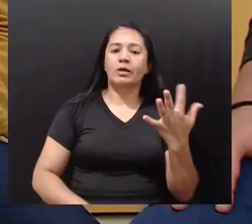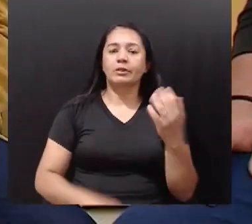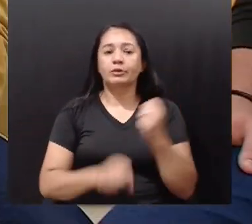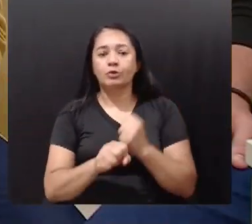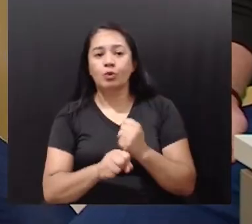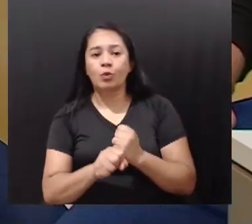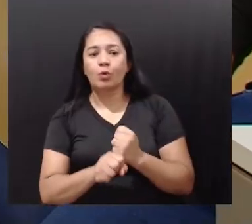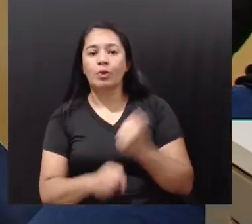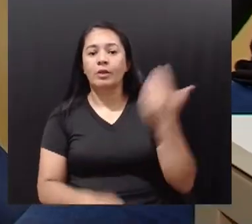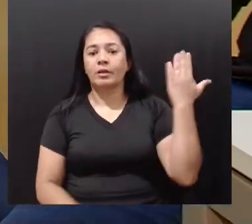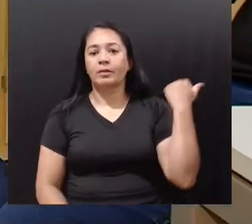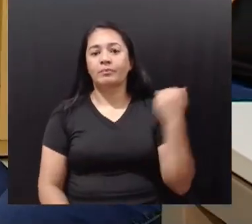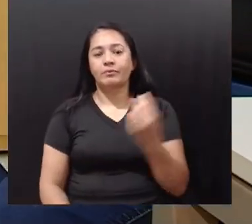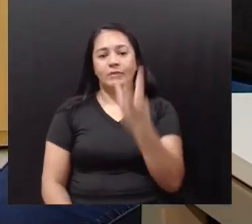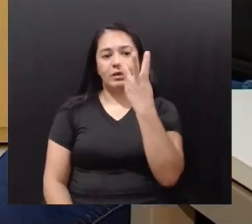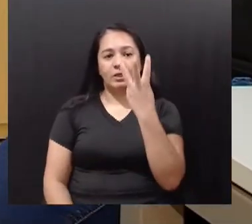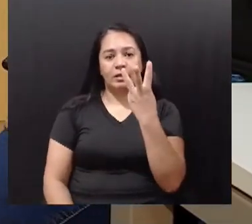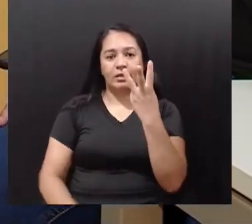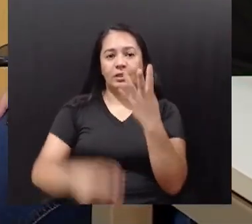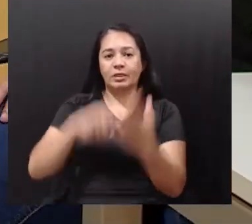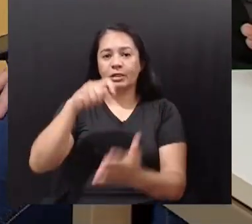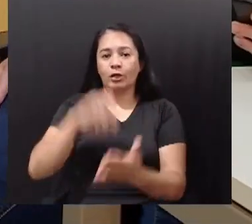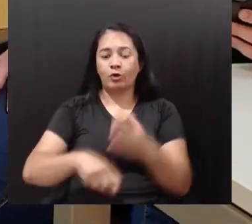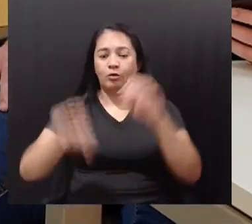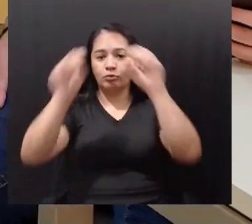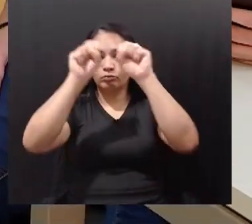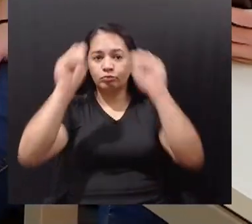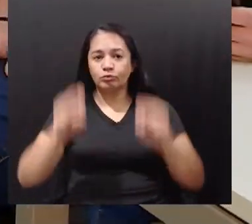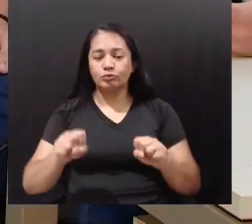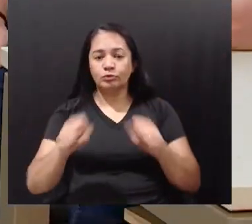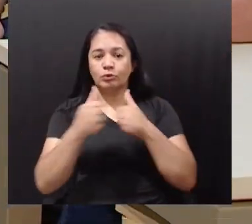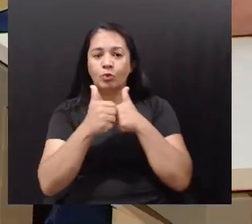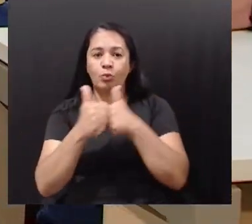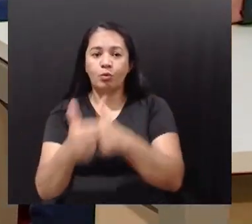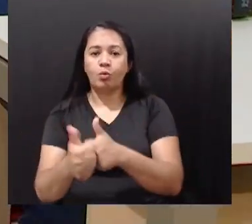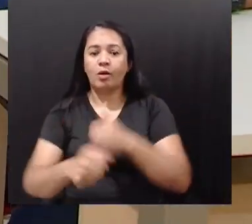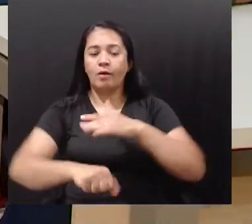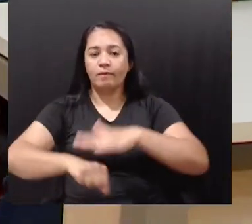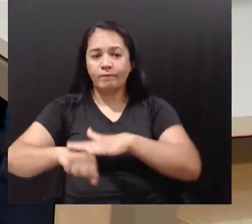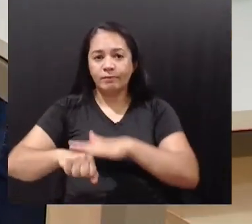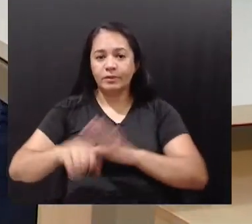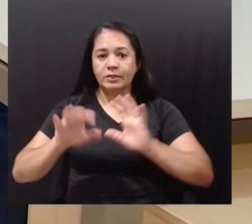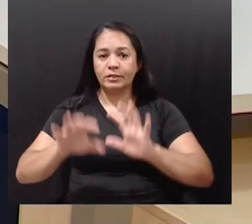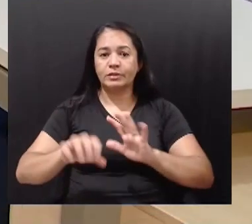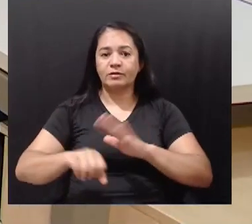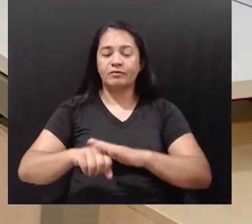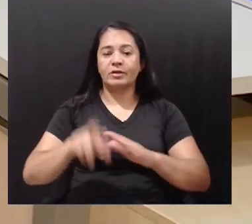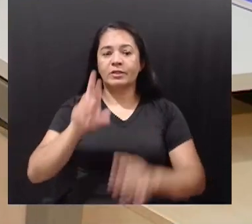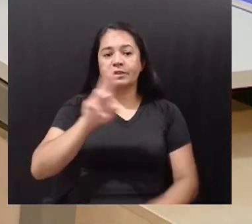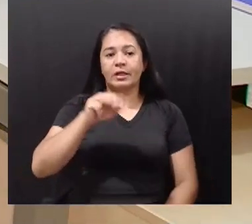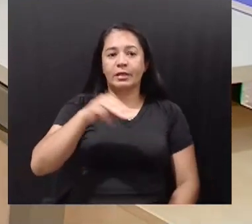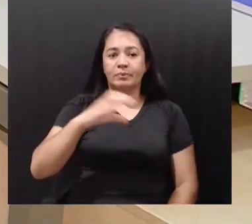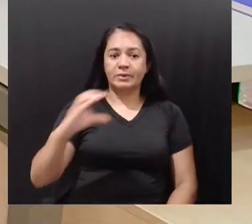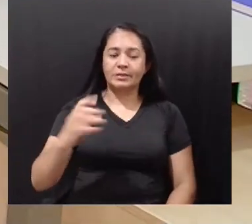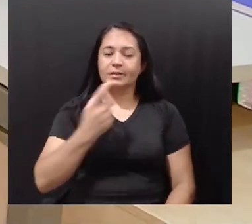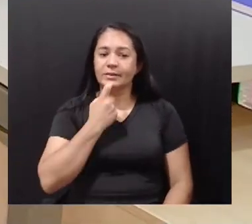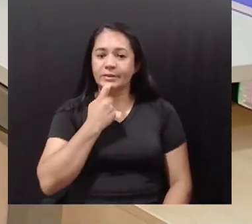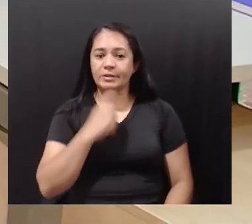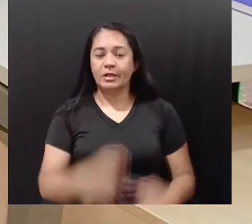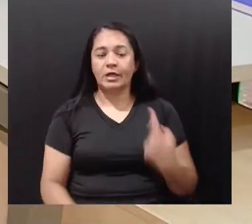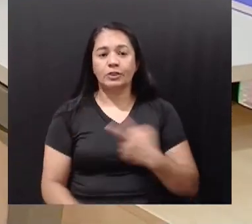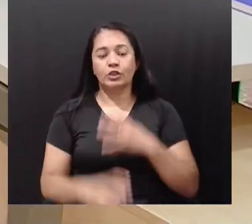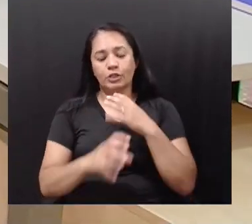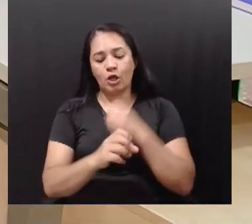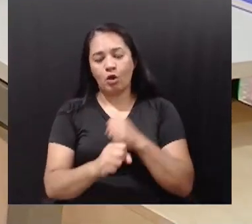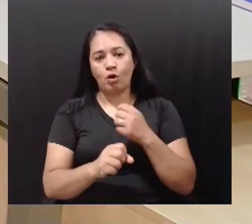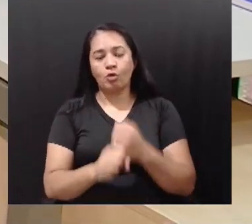3 contratos que o tribunal acompanhou a sua execução. Isso é feito pela regional aqui de Campinas. As nossas contas é avaliada por outra